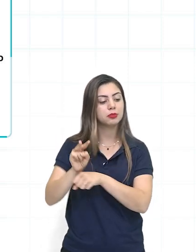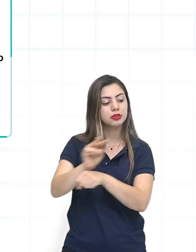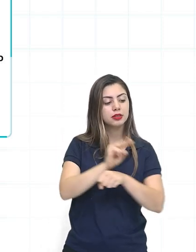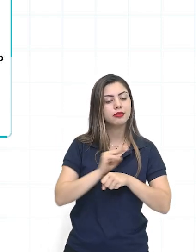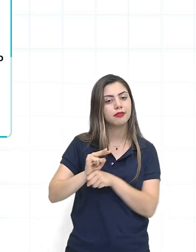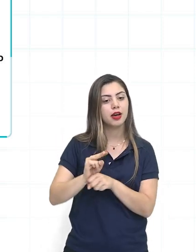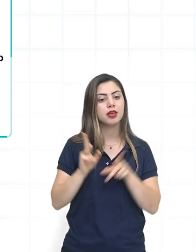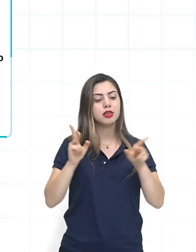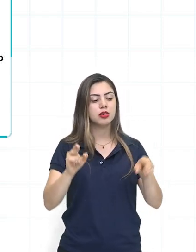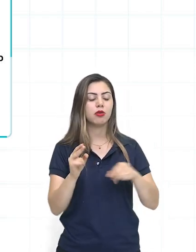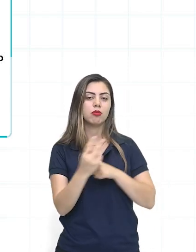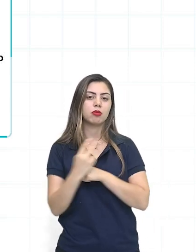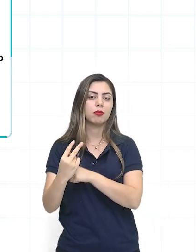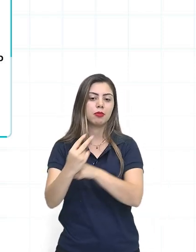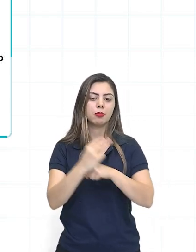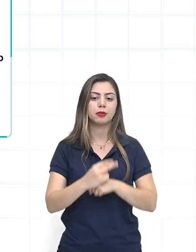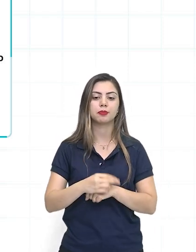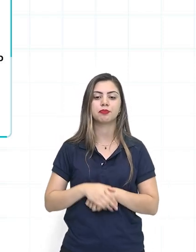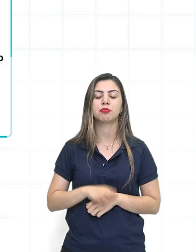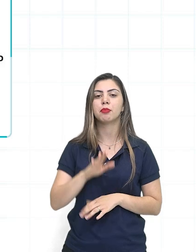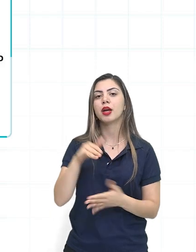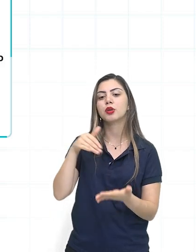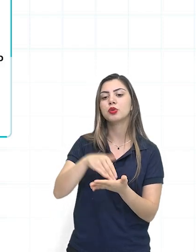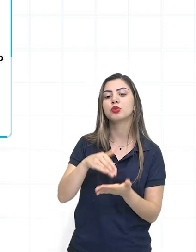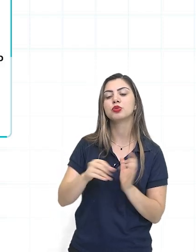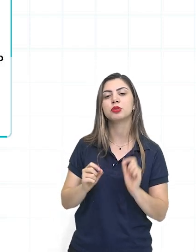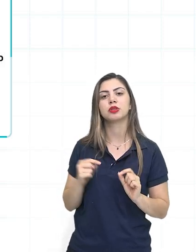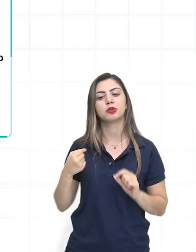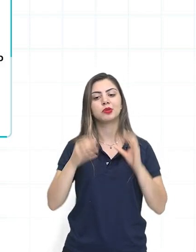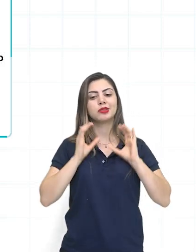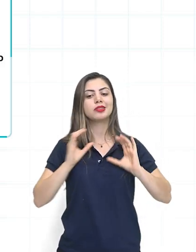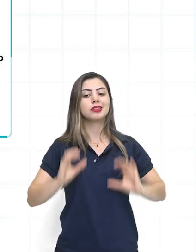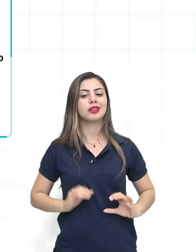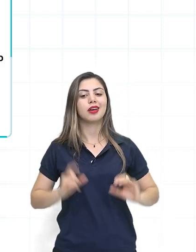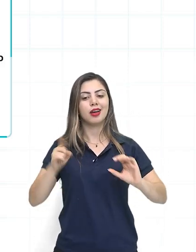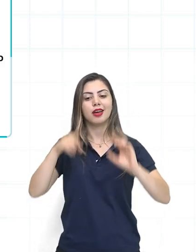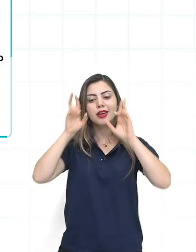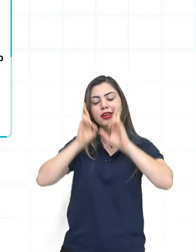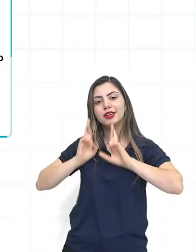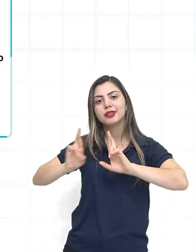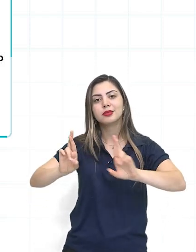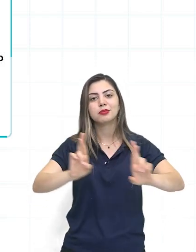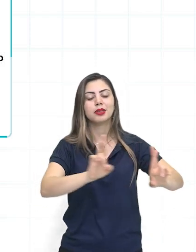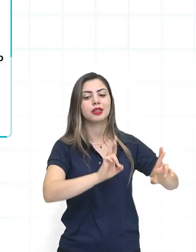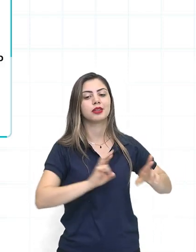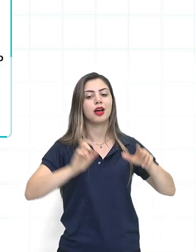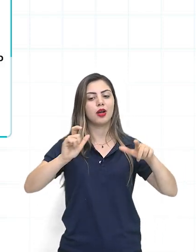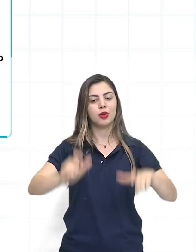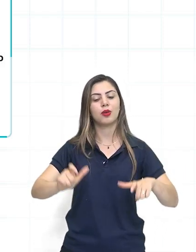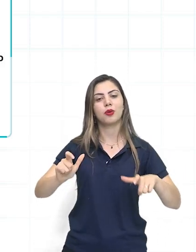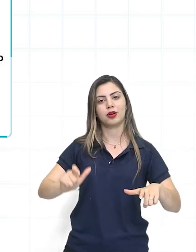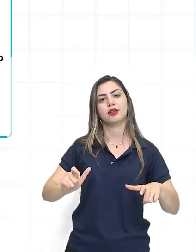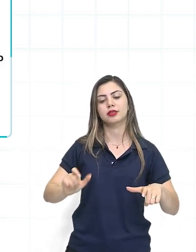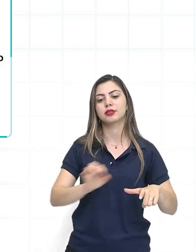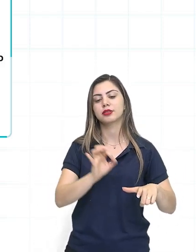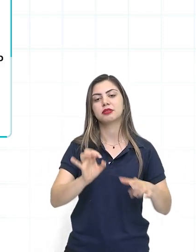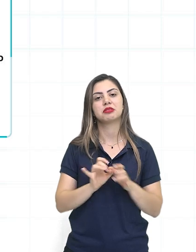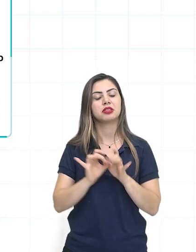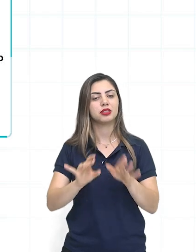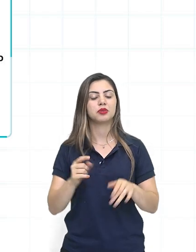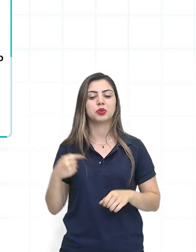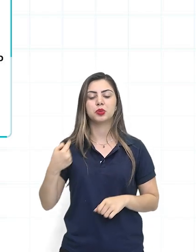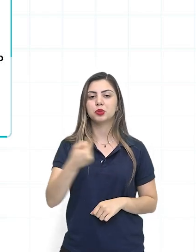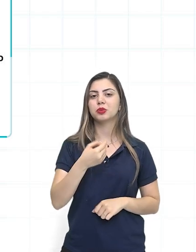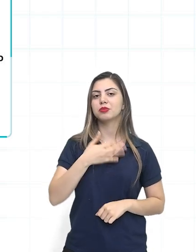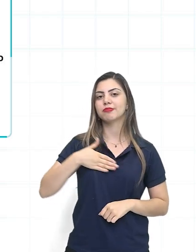de todos nós. E no último quadrinho, cidadania também é respeitar e cuidar dos espaços públicos para o